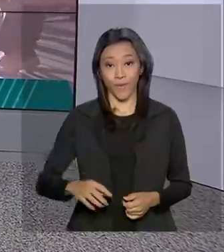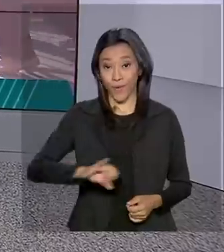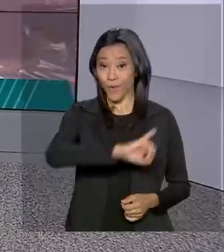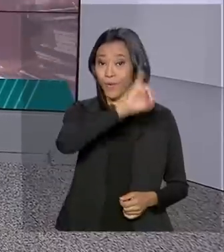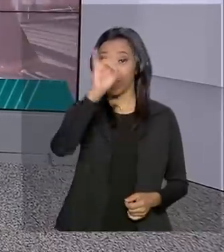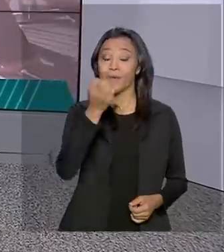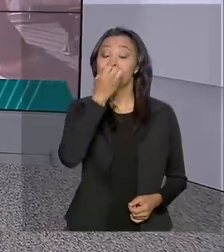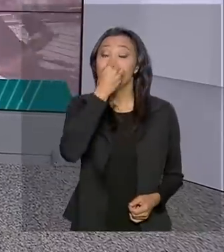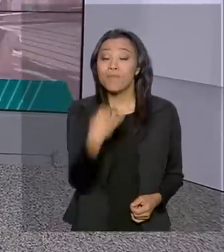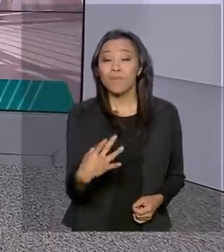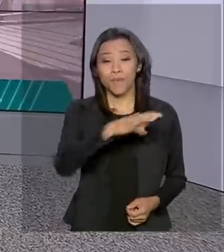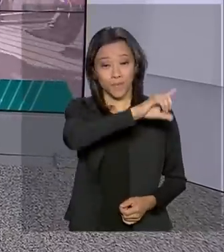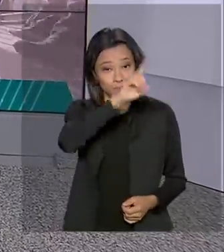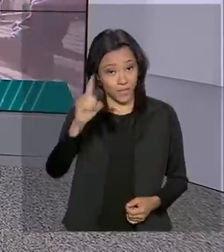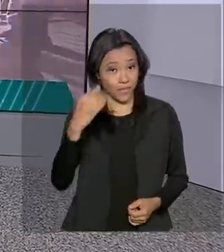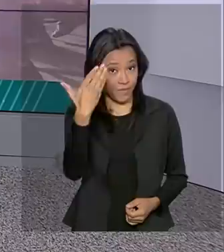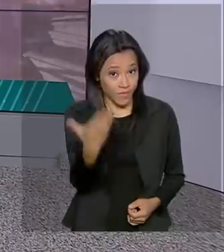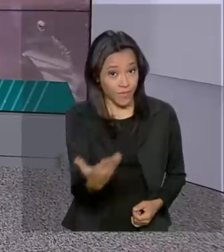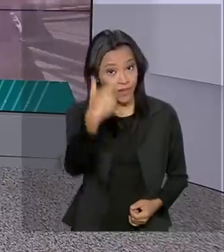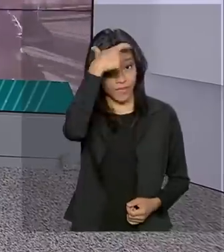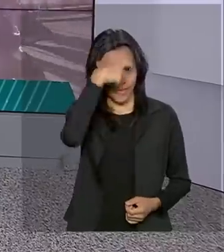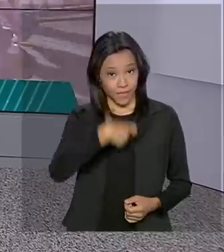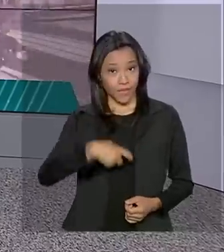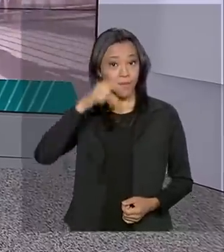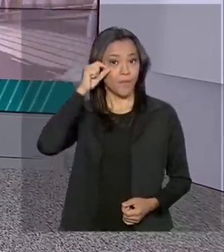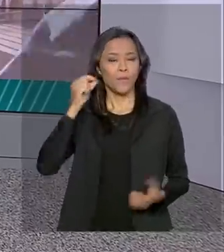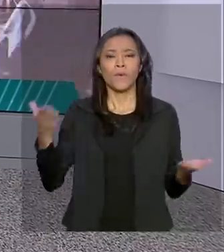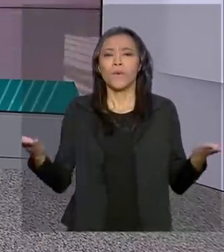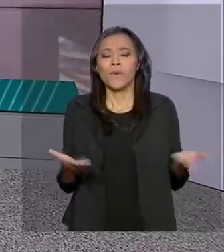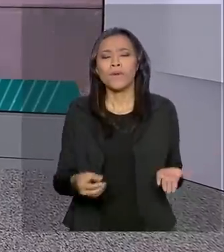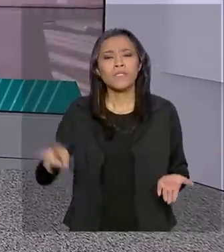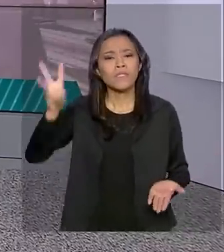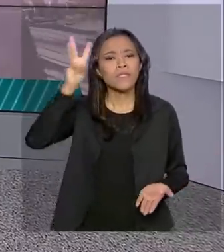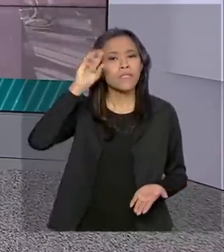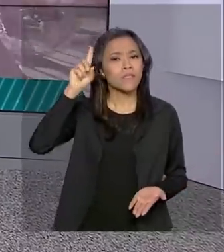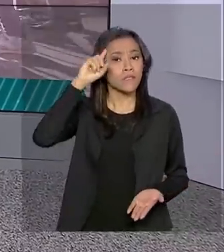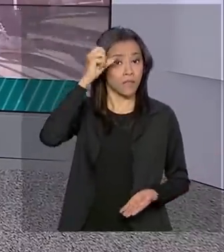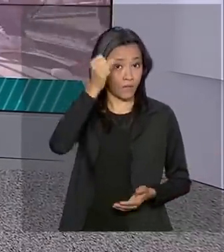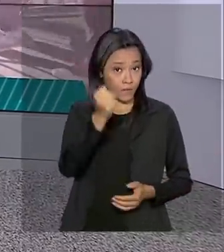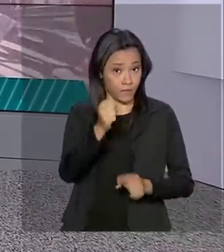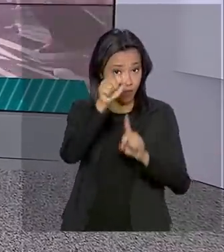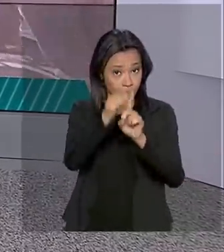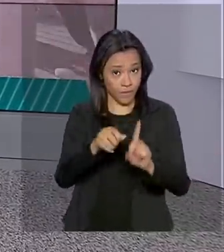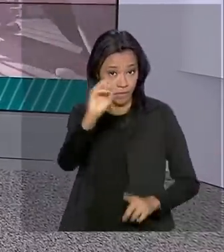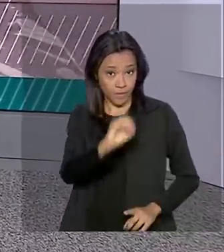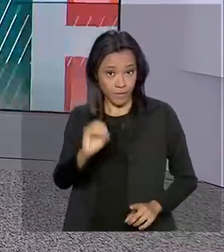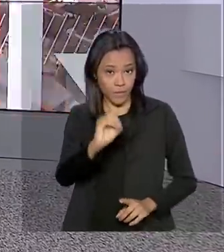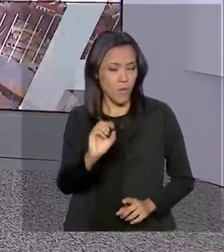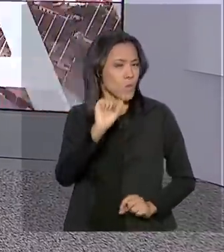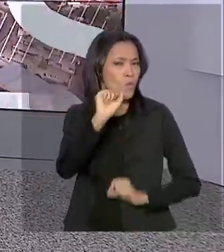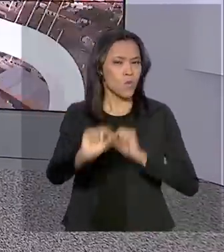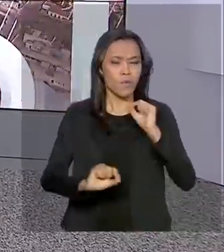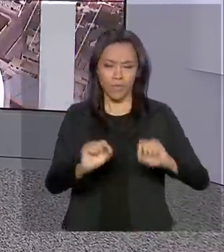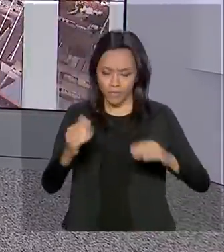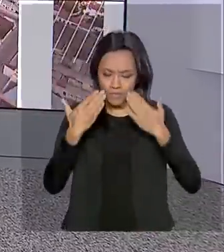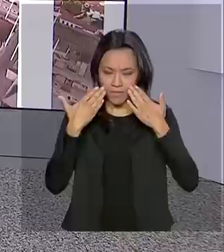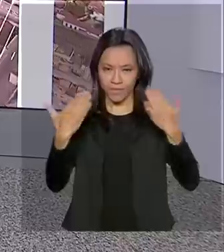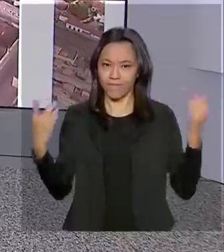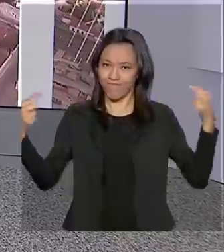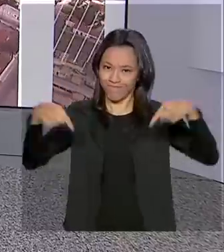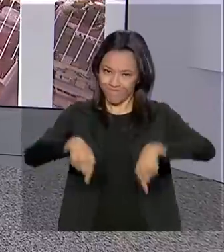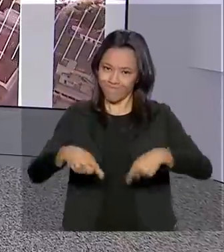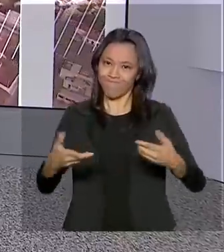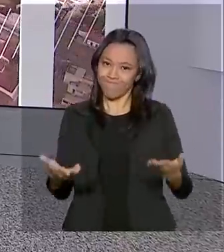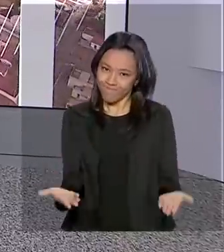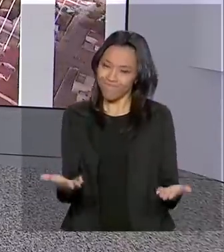olá bom dia para você eu sou mara que no kyojin ep terça-feira oito de outubro veja agora os destaques